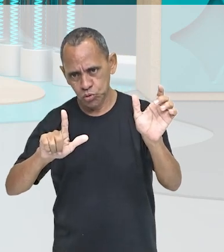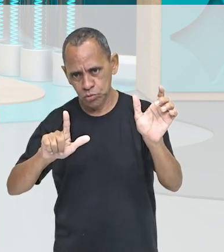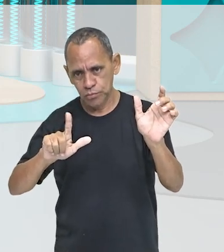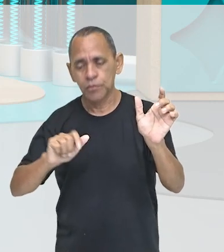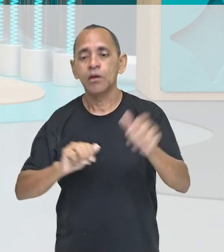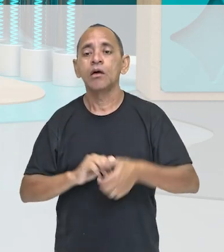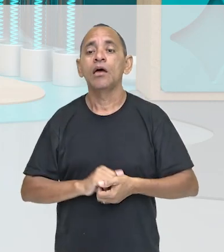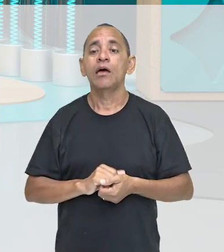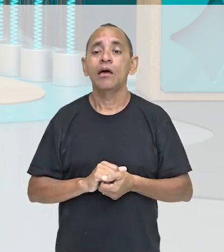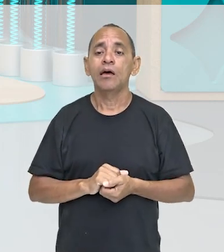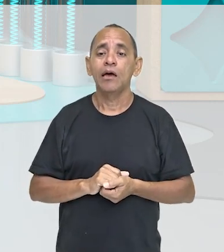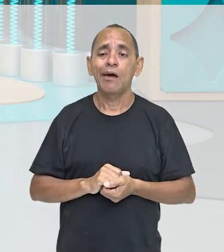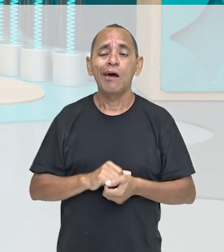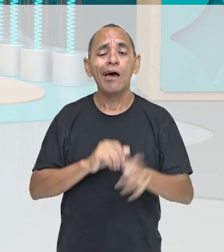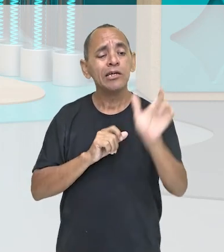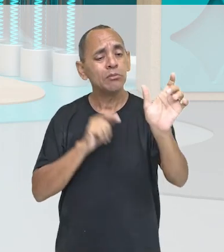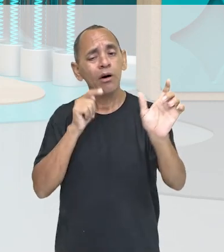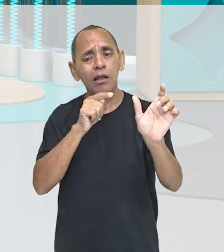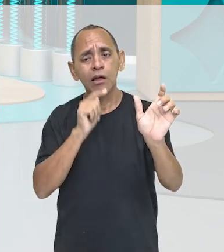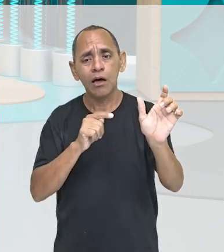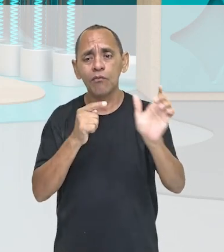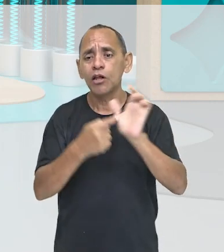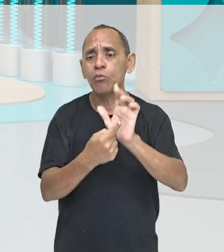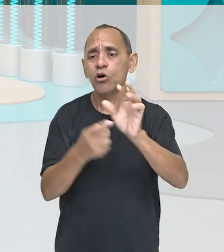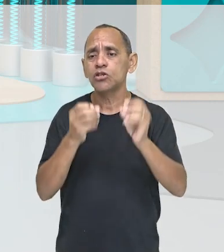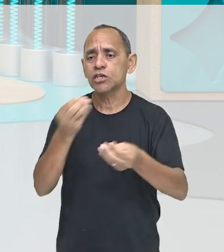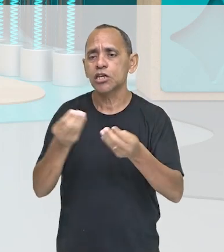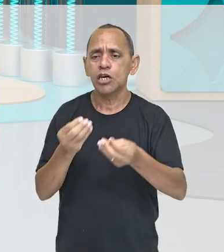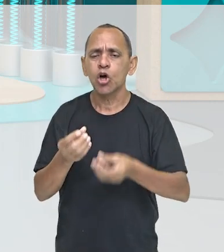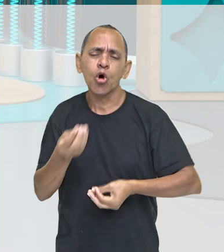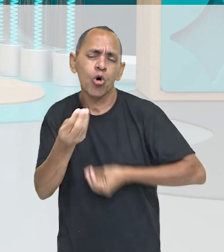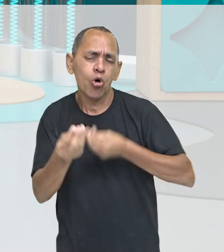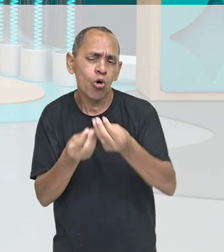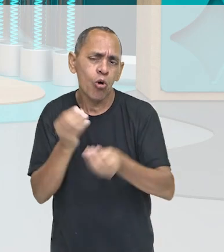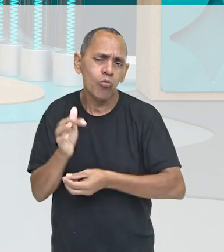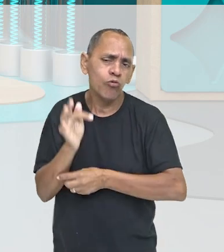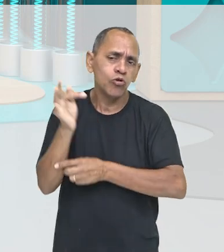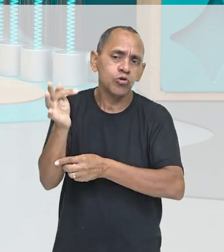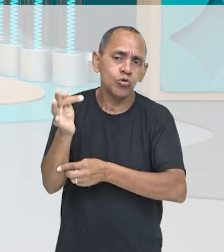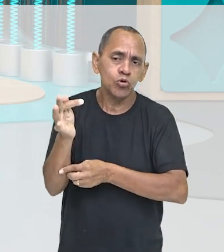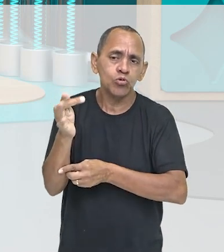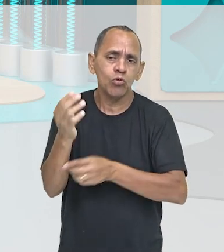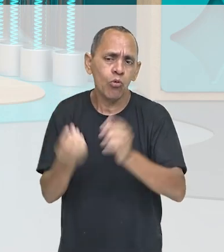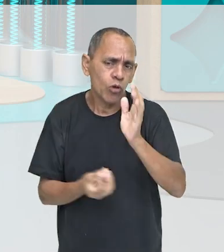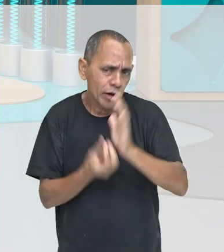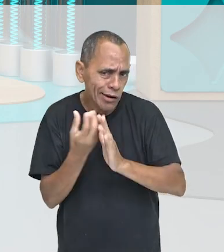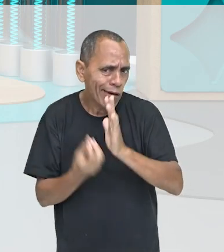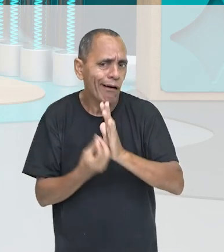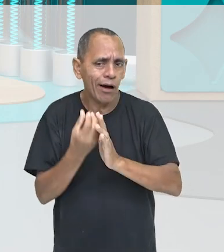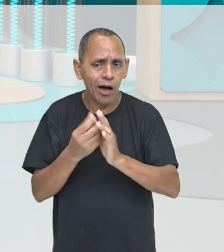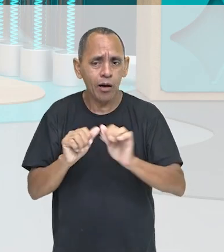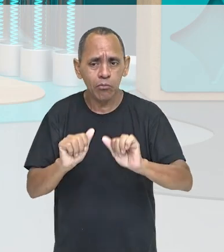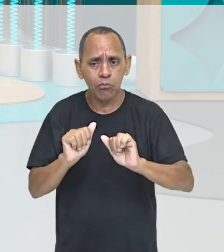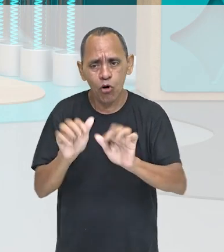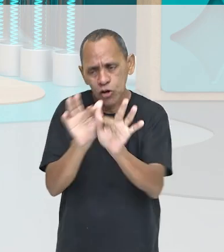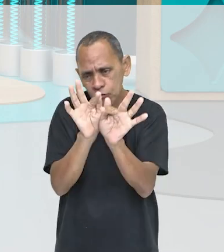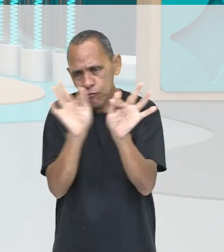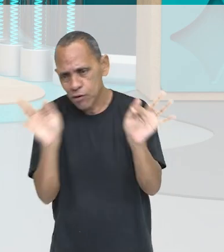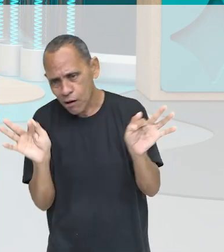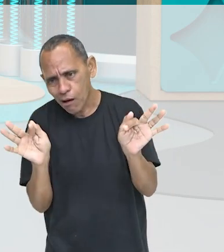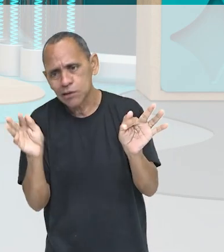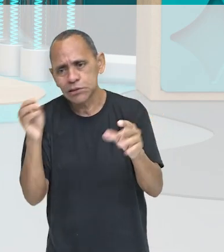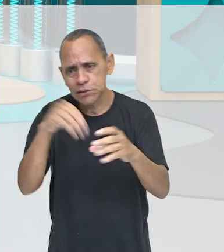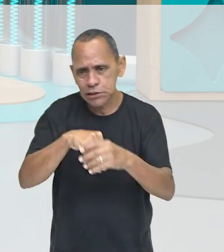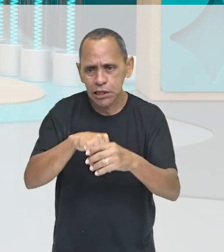temos a expressão going to. Mas o que importa aqui é o will, porque ele é o verbo formador de futuro e que vai estar presente